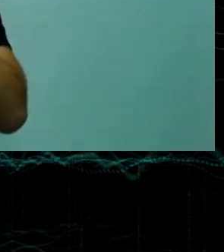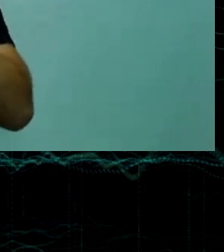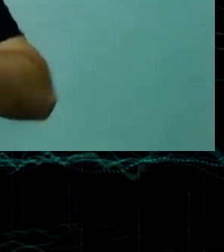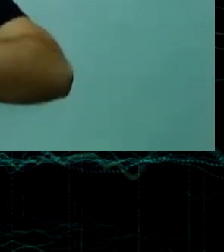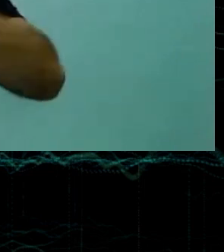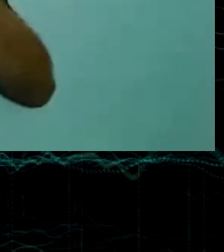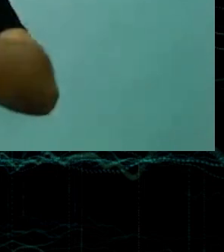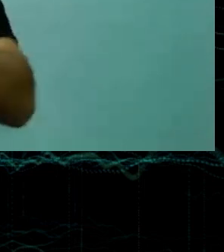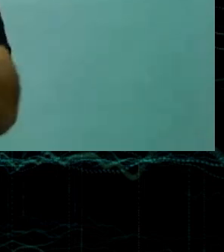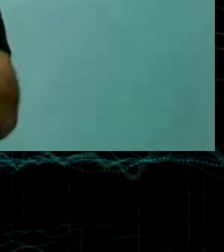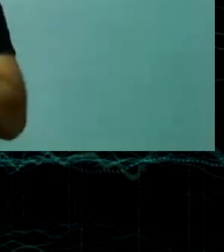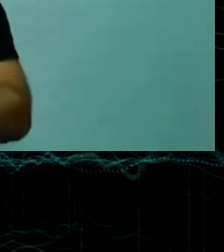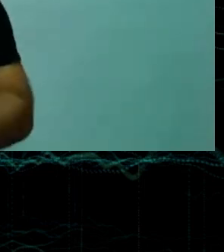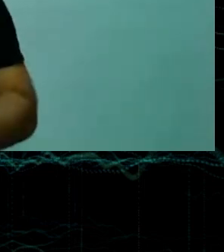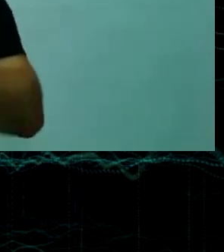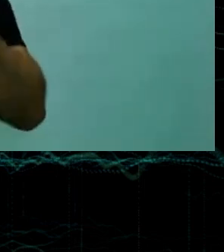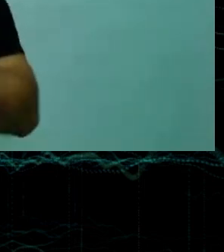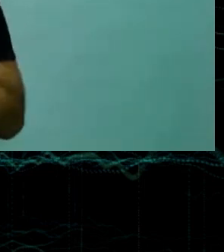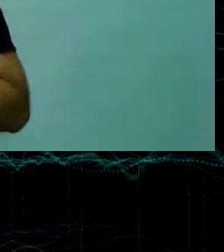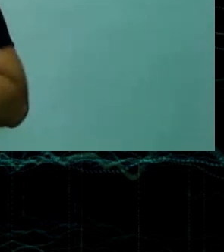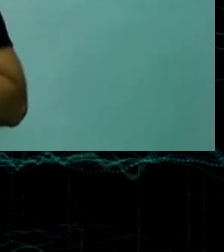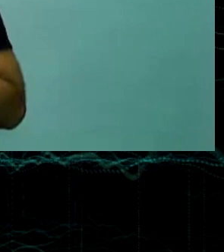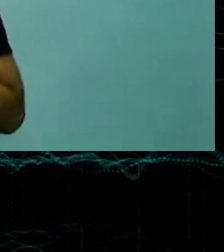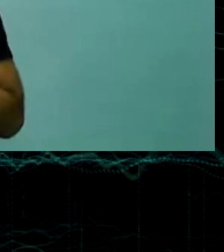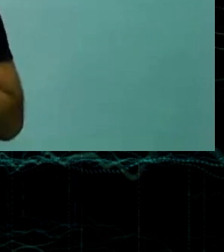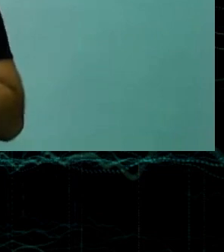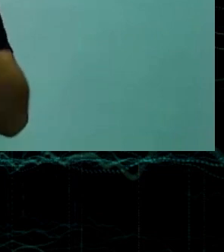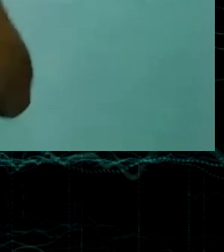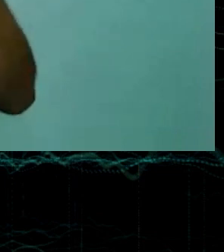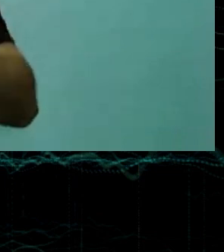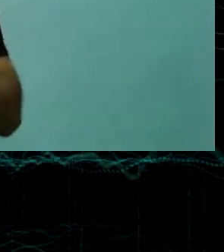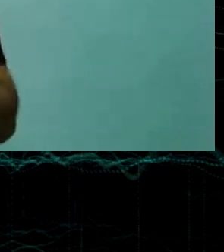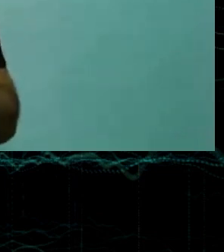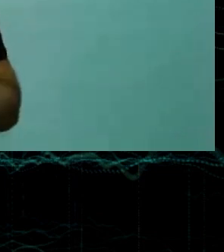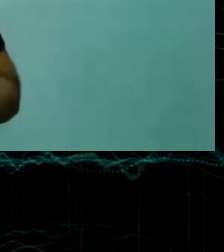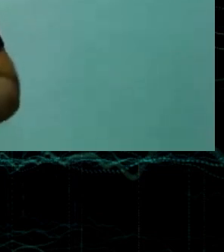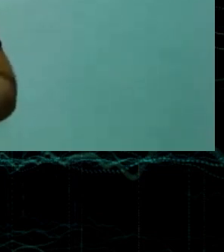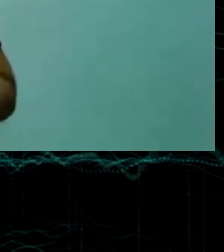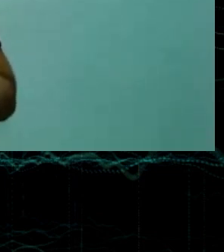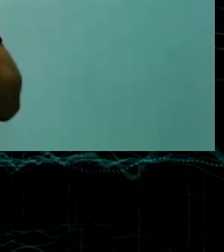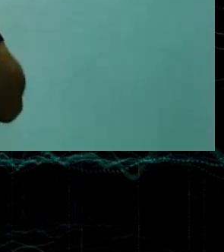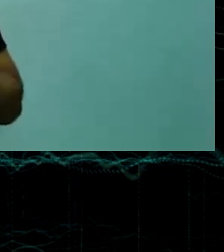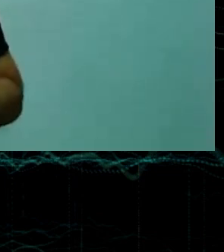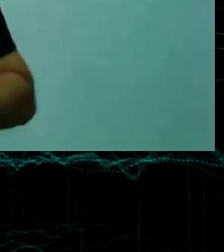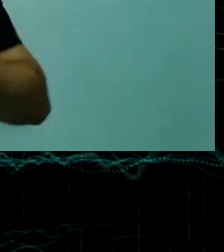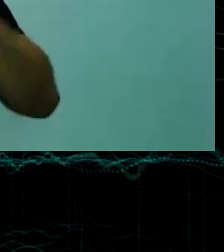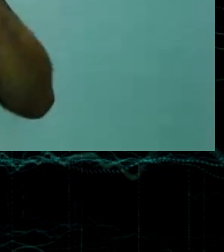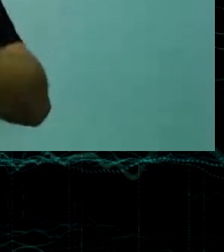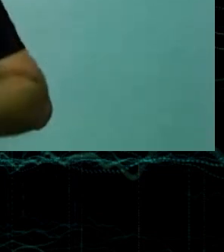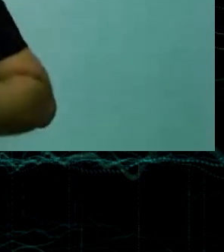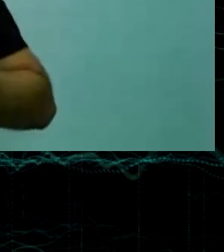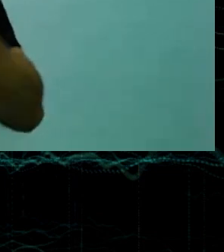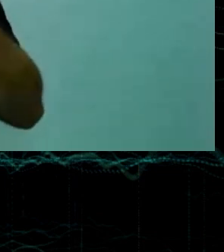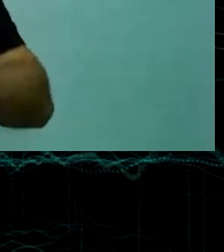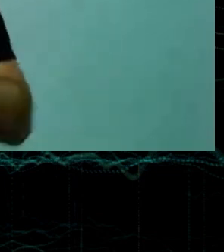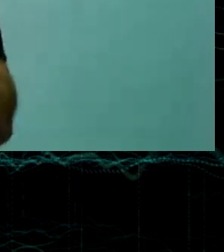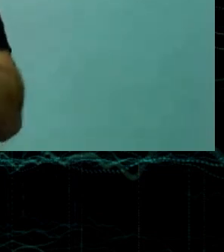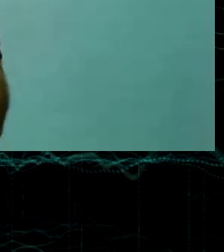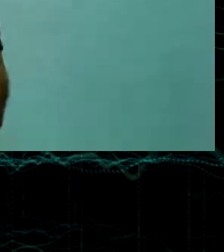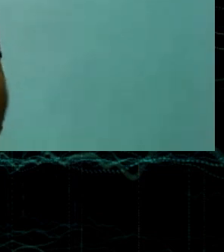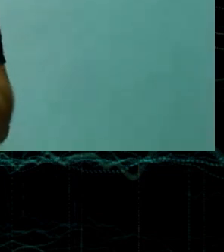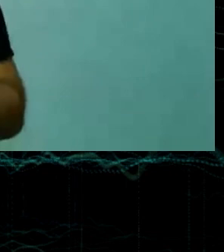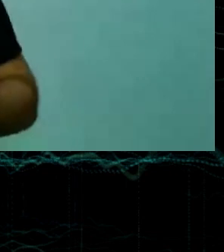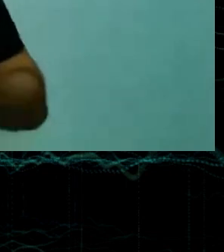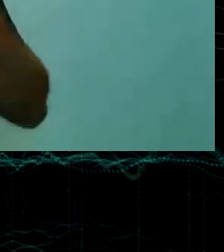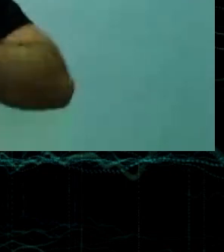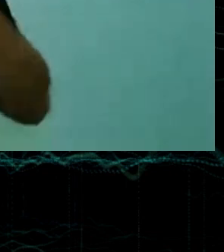negócio falamos com uma hora aqui e na cara eu vou falar que acho que eu vou dar trabalho para o pessoal da libras aí porque eu falo rápido mas não